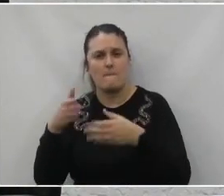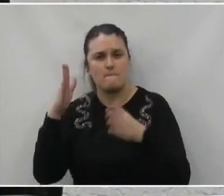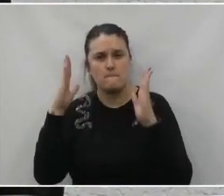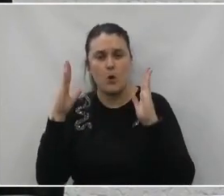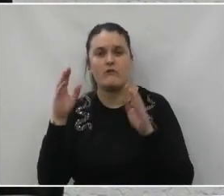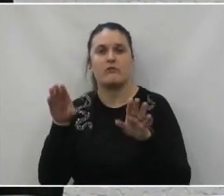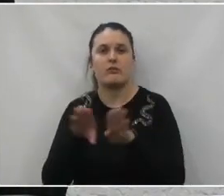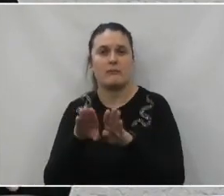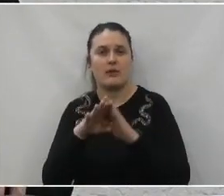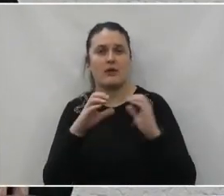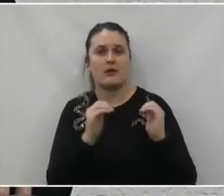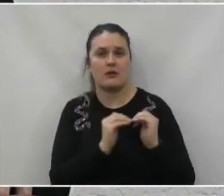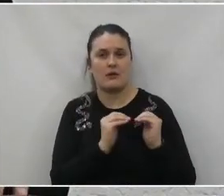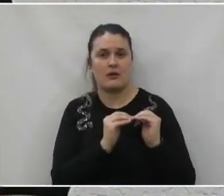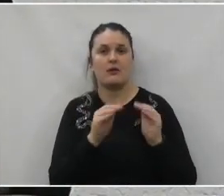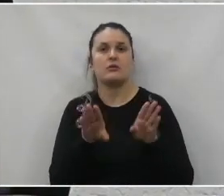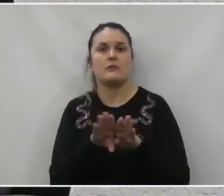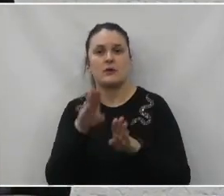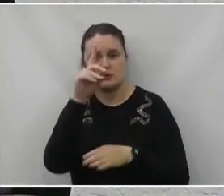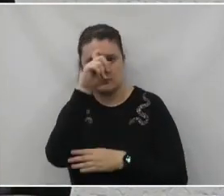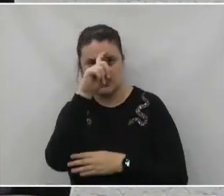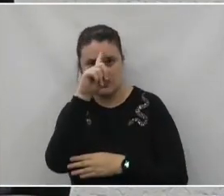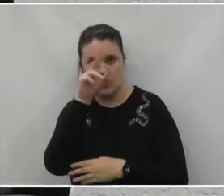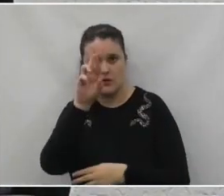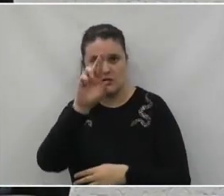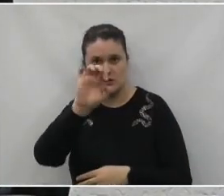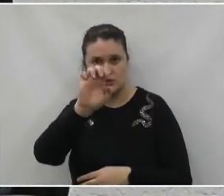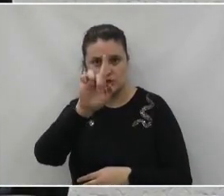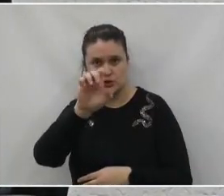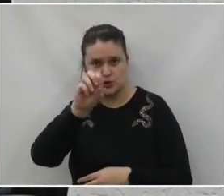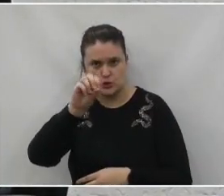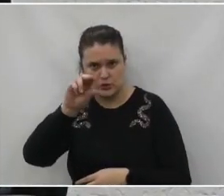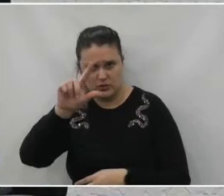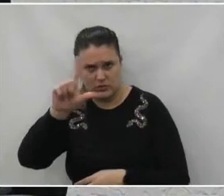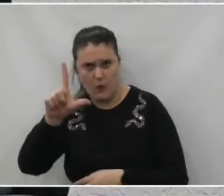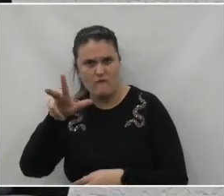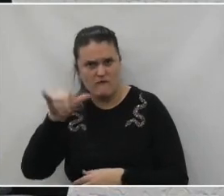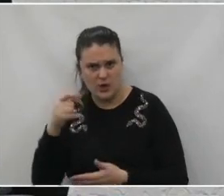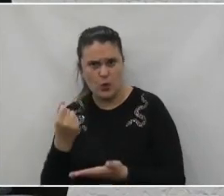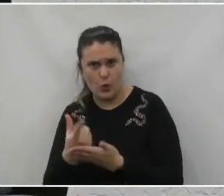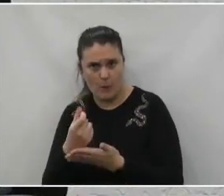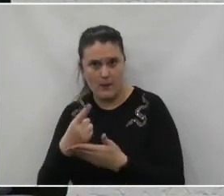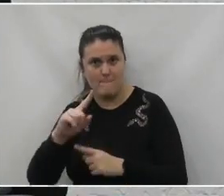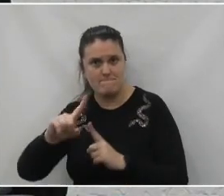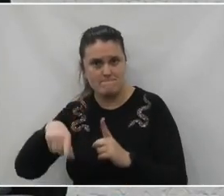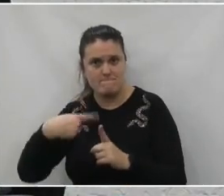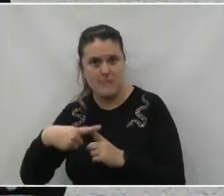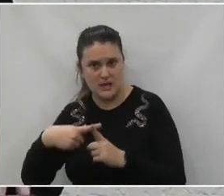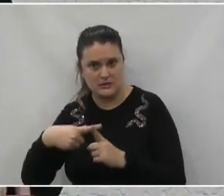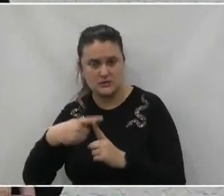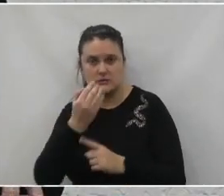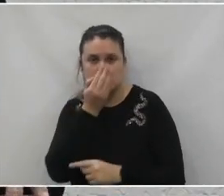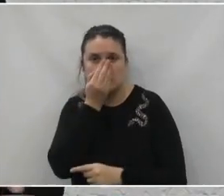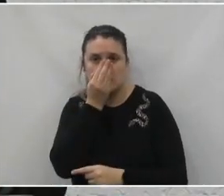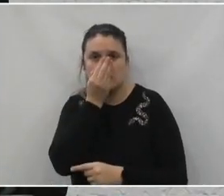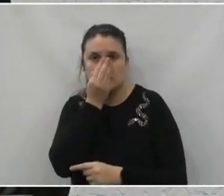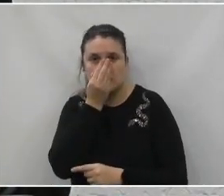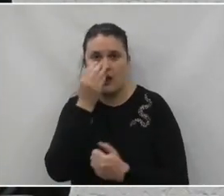regional. Ainda, existe uma previsão quanto à obtenção de novos respiradores às instituições de saúde do